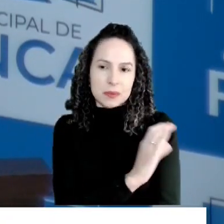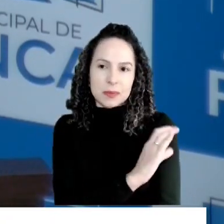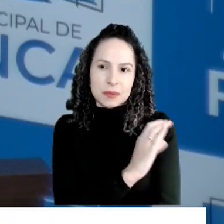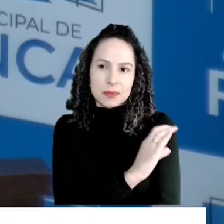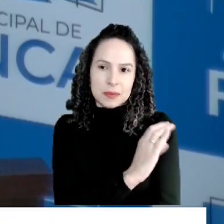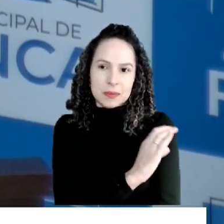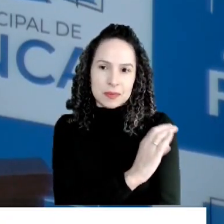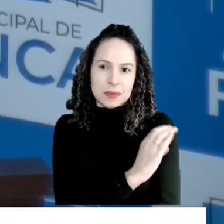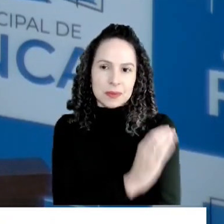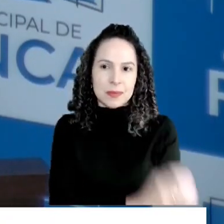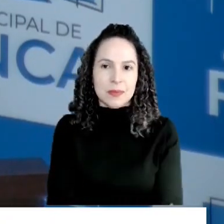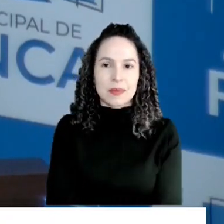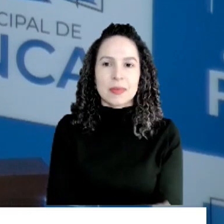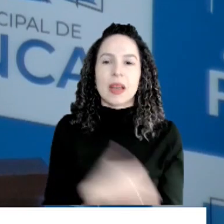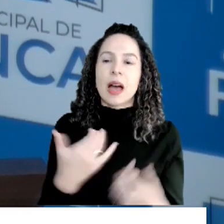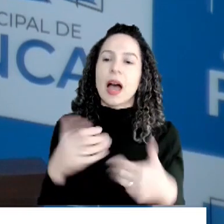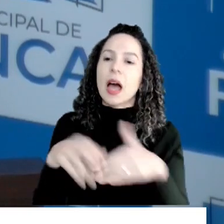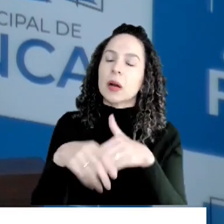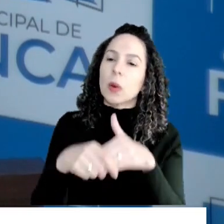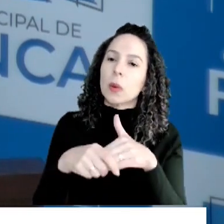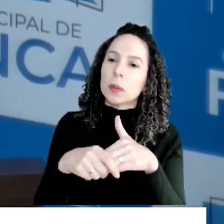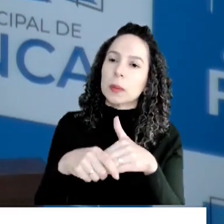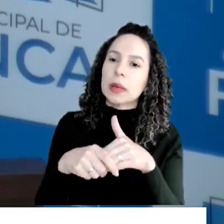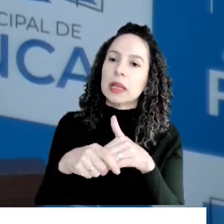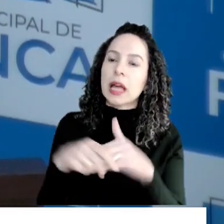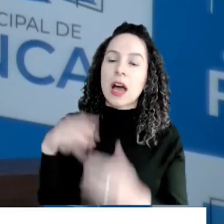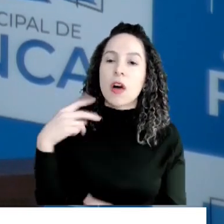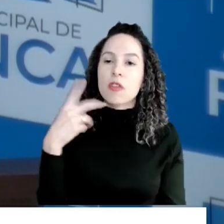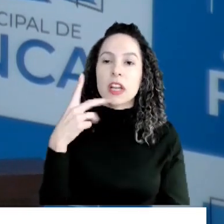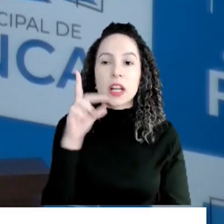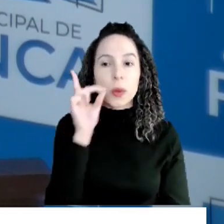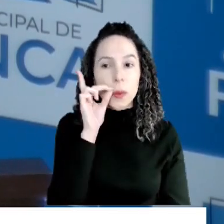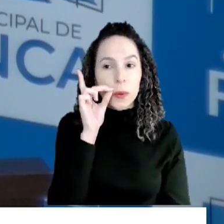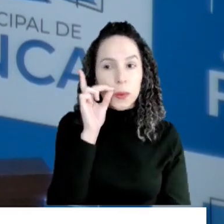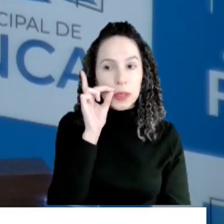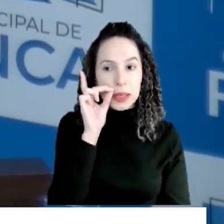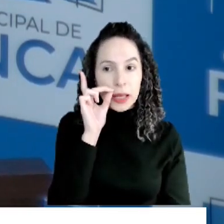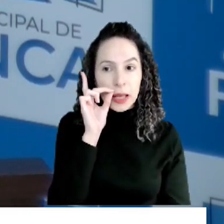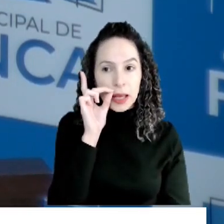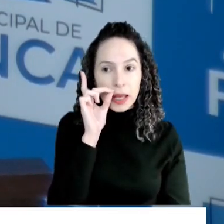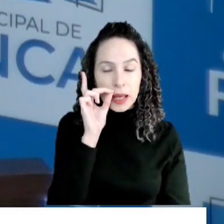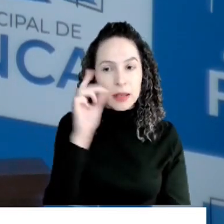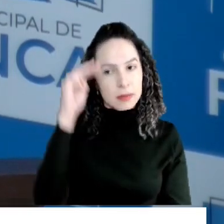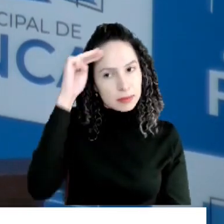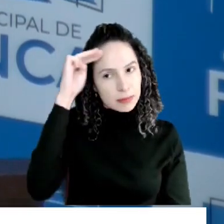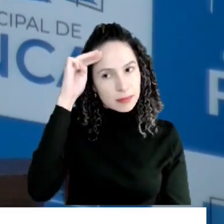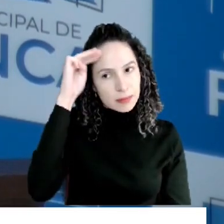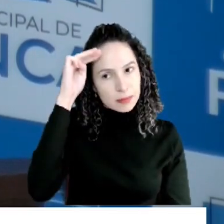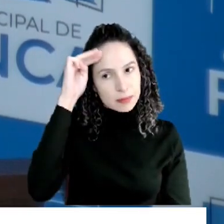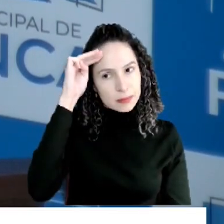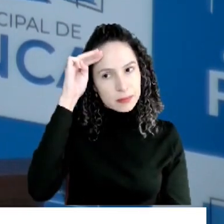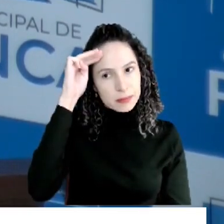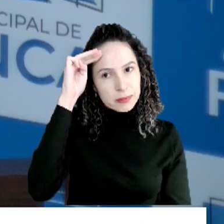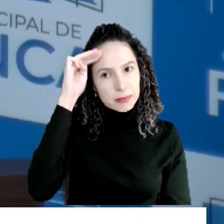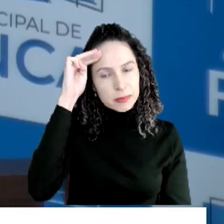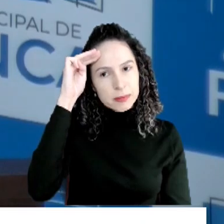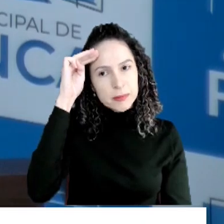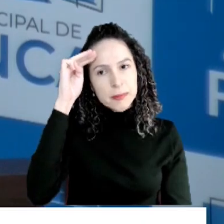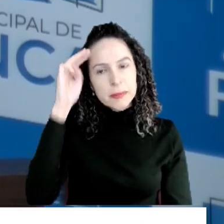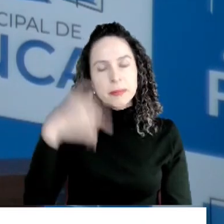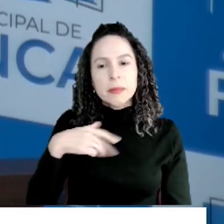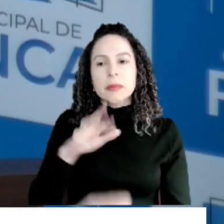Quero cumprimentar o vereador Donizete da Farmácia, o Marcelo Tide, em nome dos quais eu